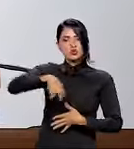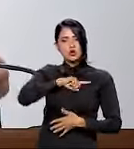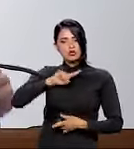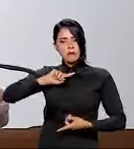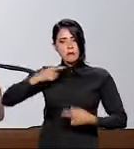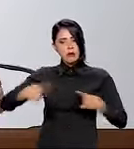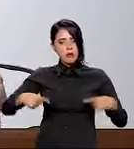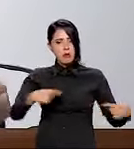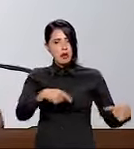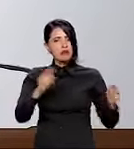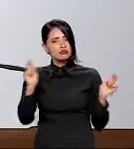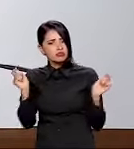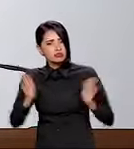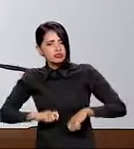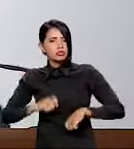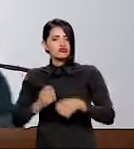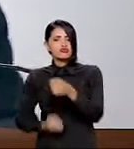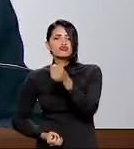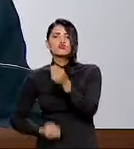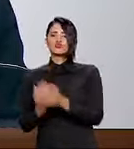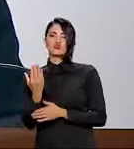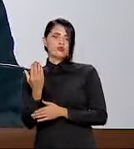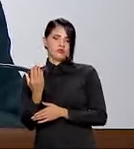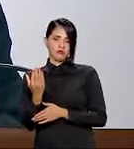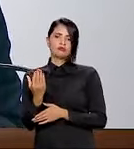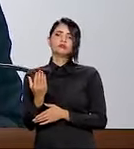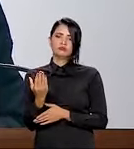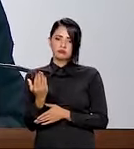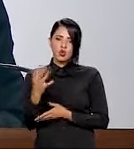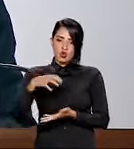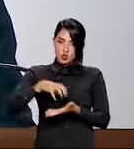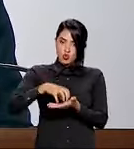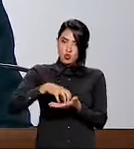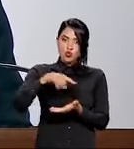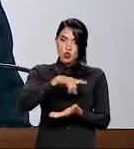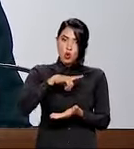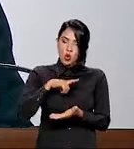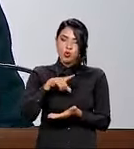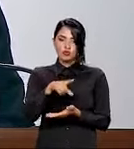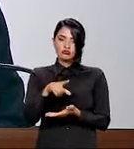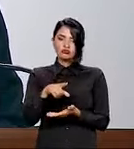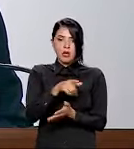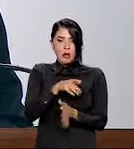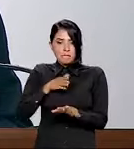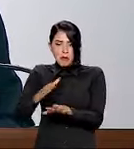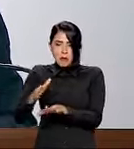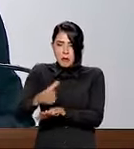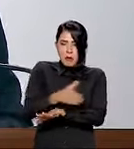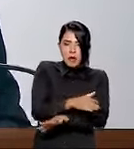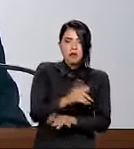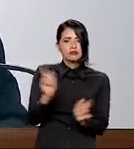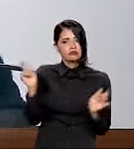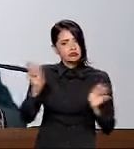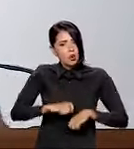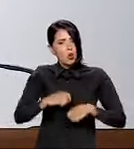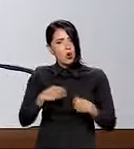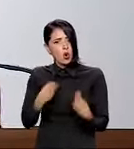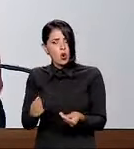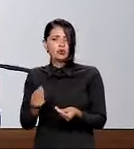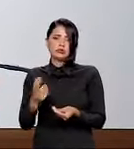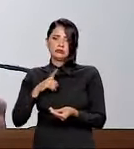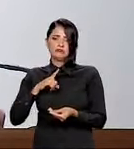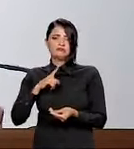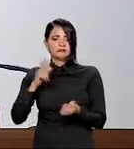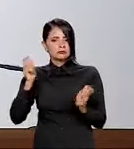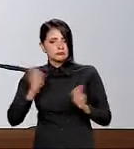a possibilidade de construir um órgão multilateral capaz de dar densidade